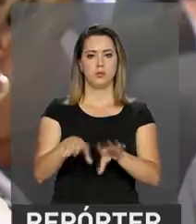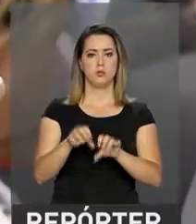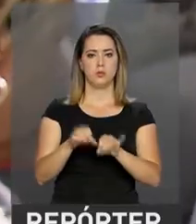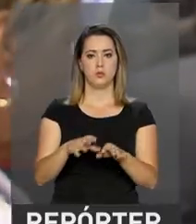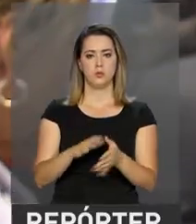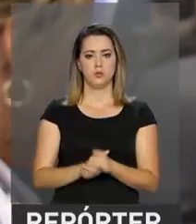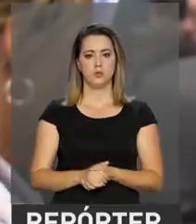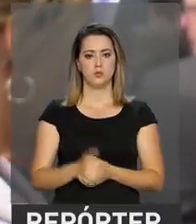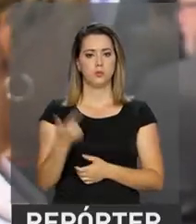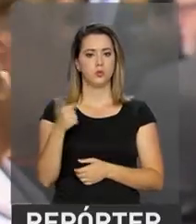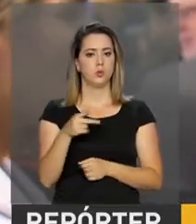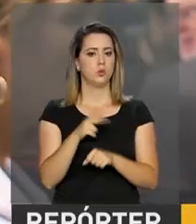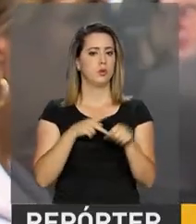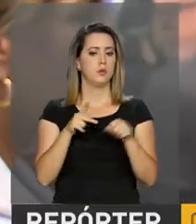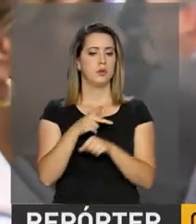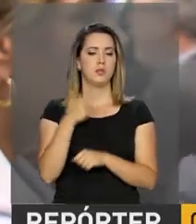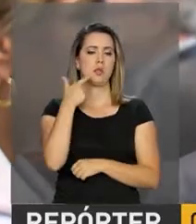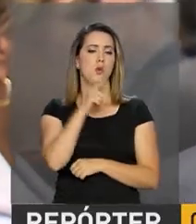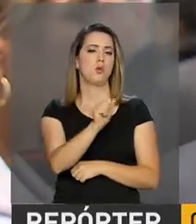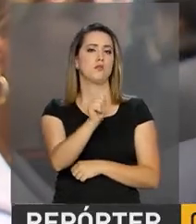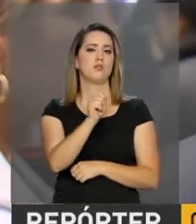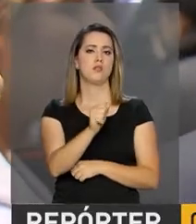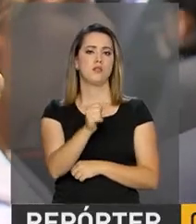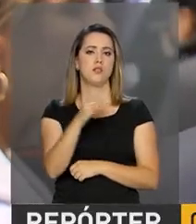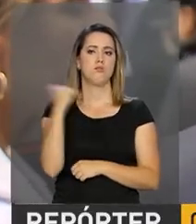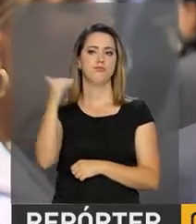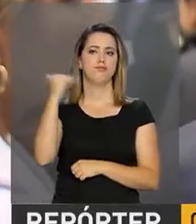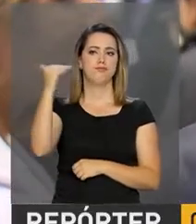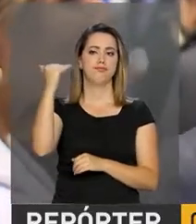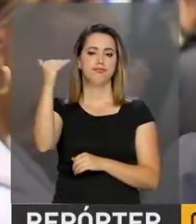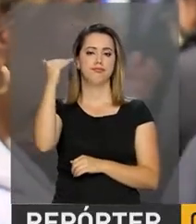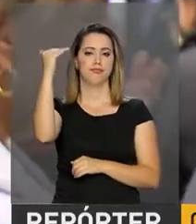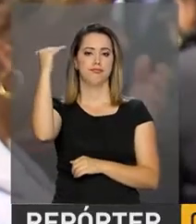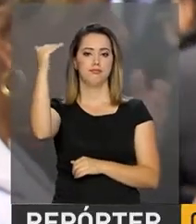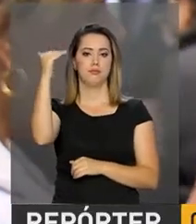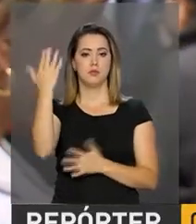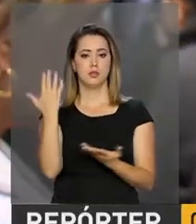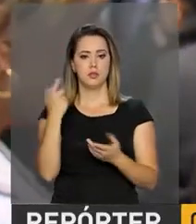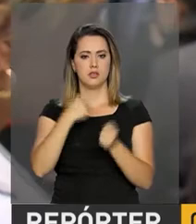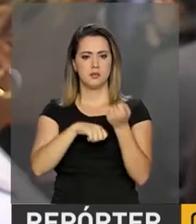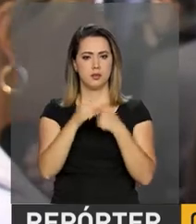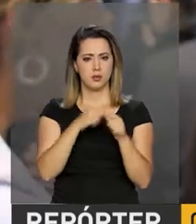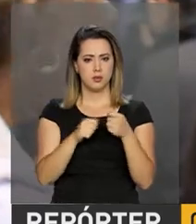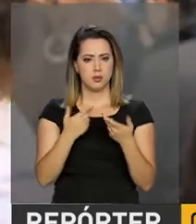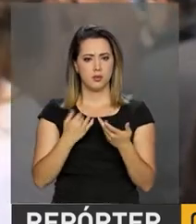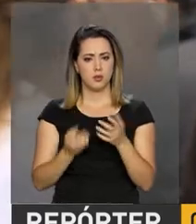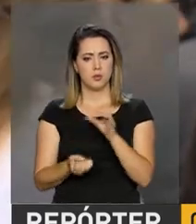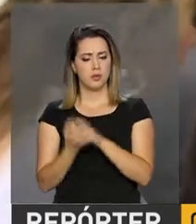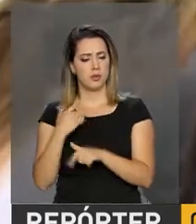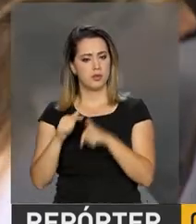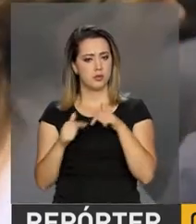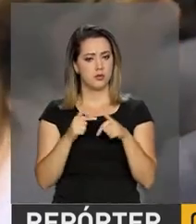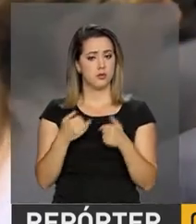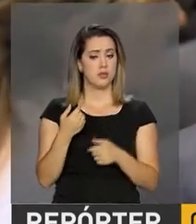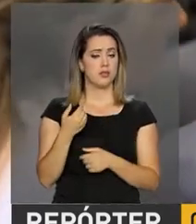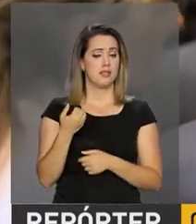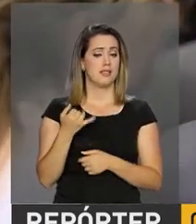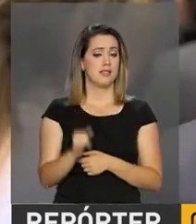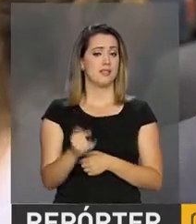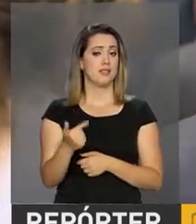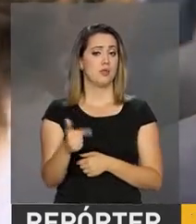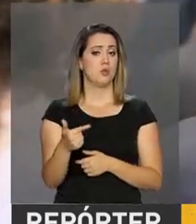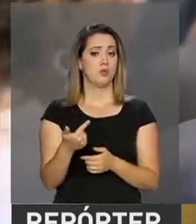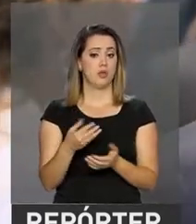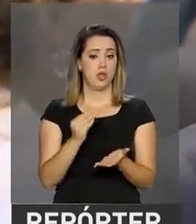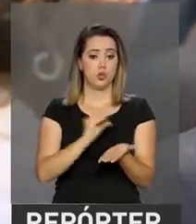educacional. Não há país que consiga ter grau de crescimento, desenvolvimento da sua economia, geração de empregos, sem investir